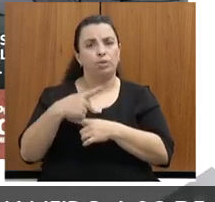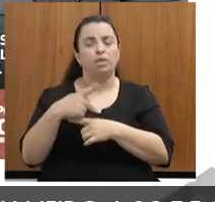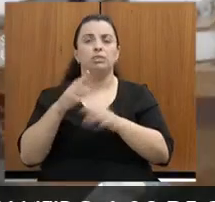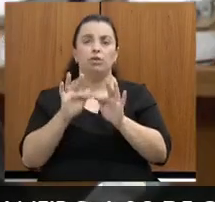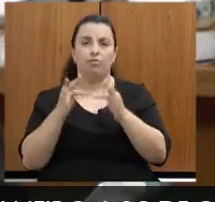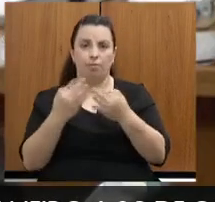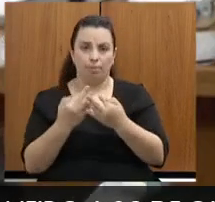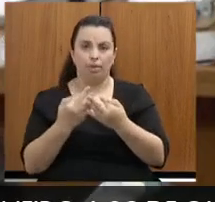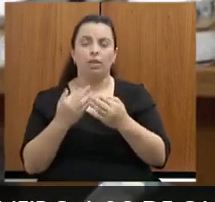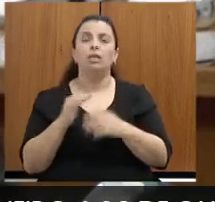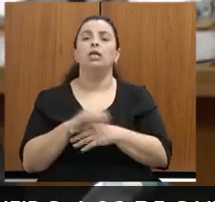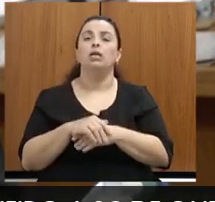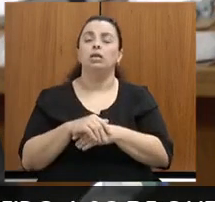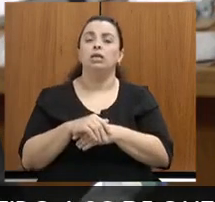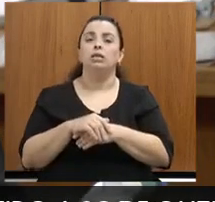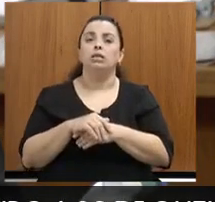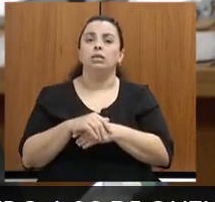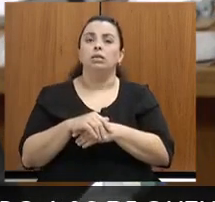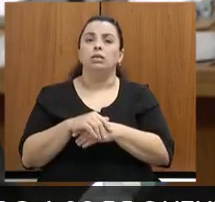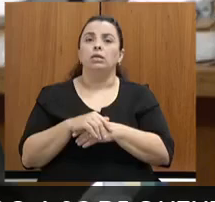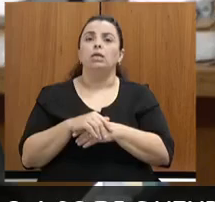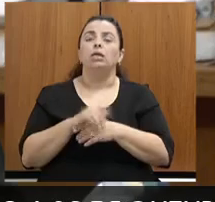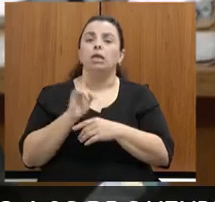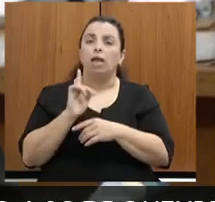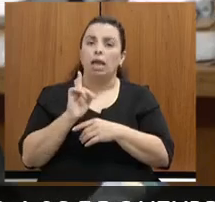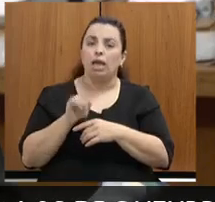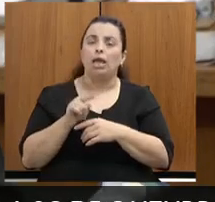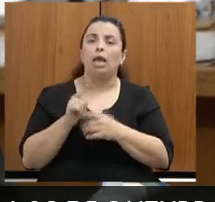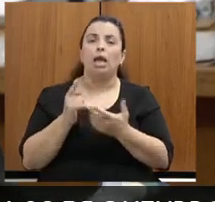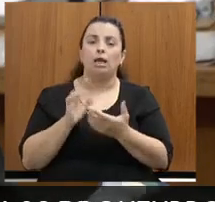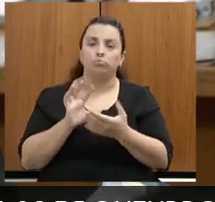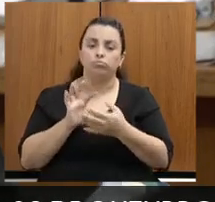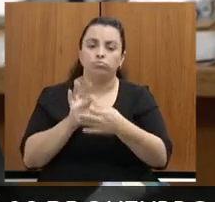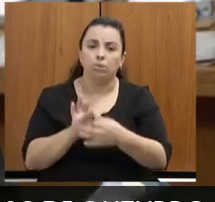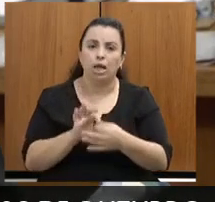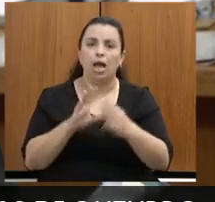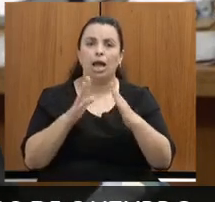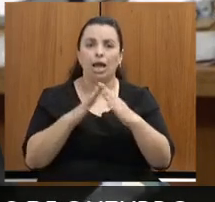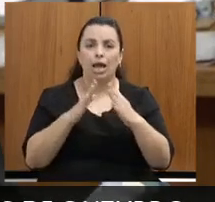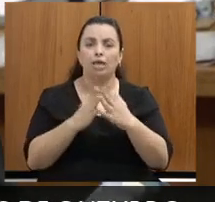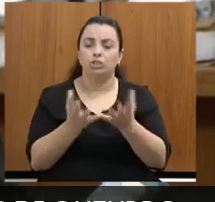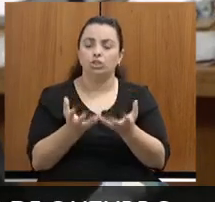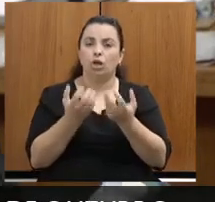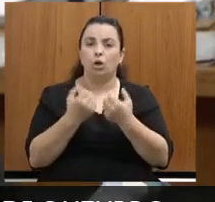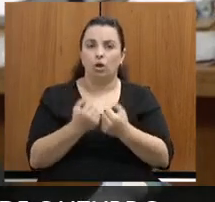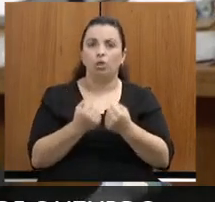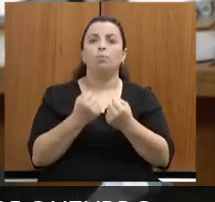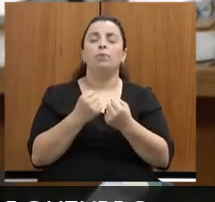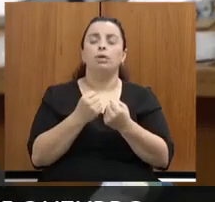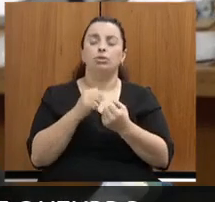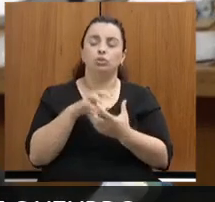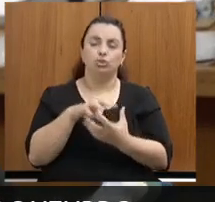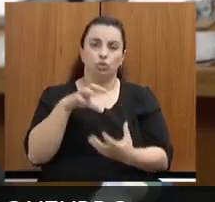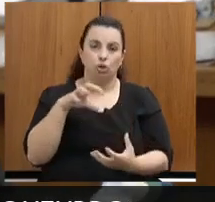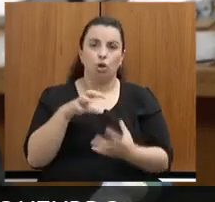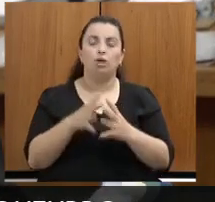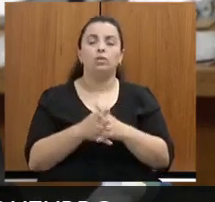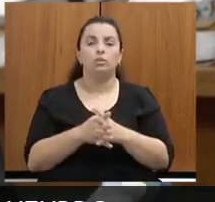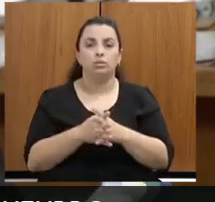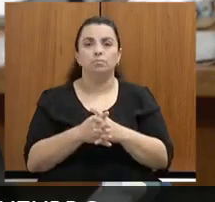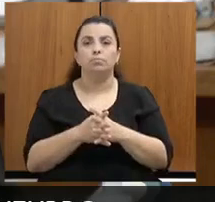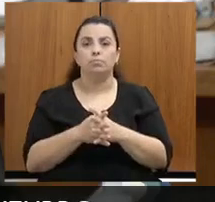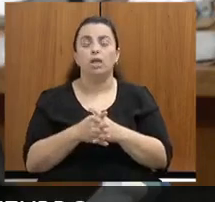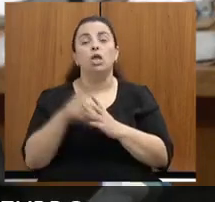aí ligadas à aos as casas de acolhimento de idosos e ainda também